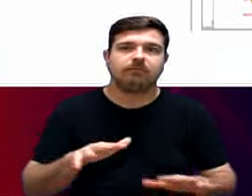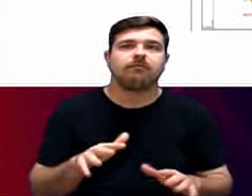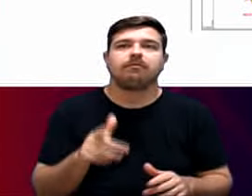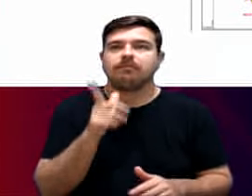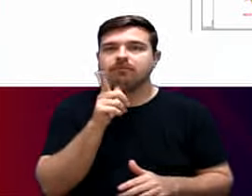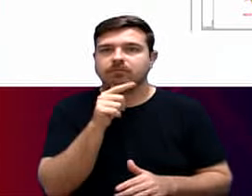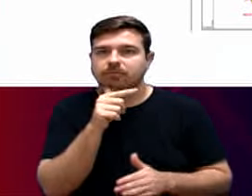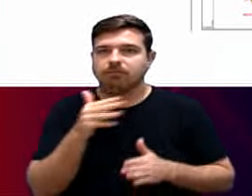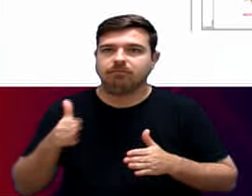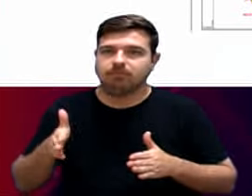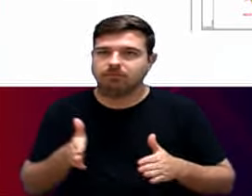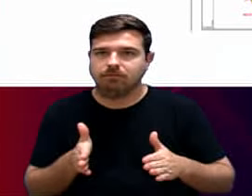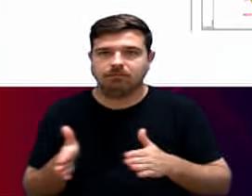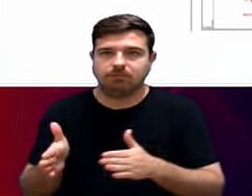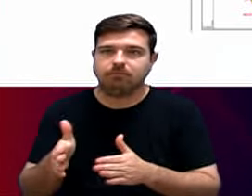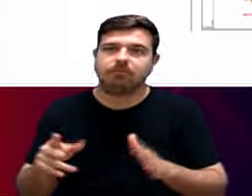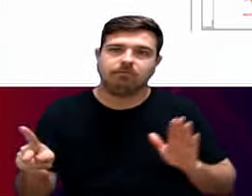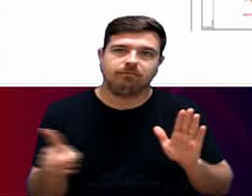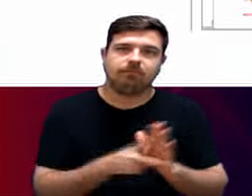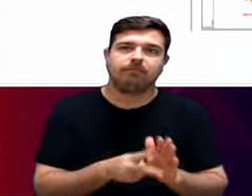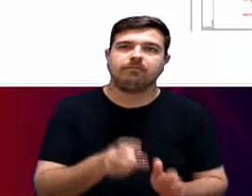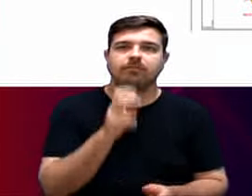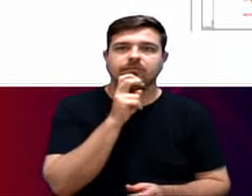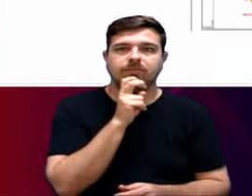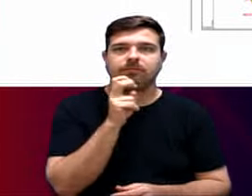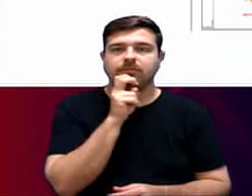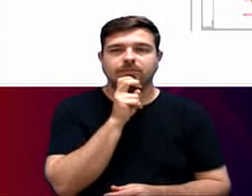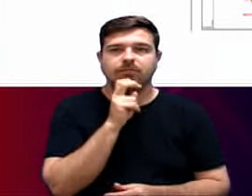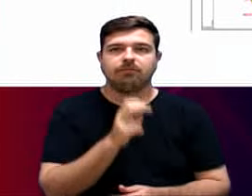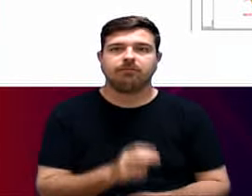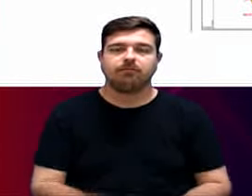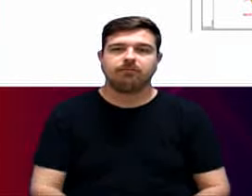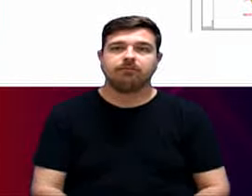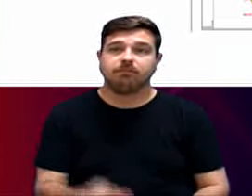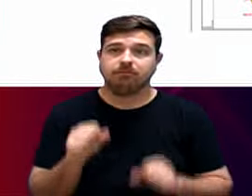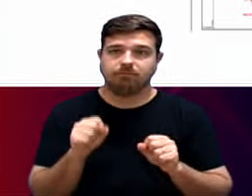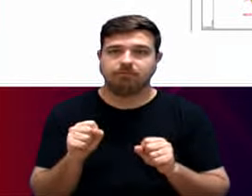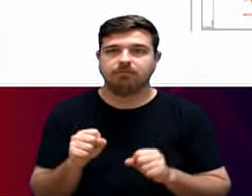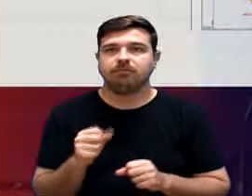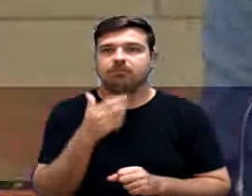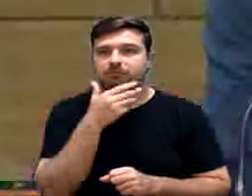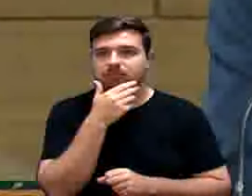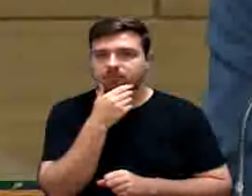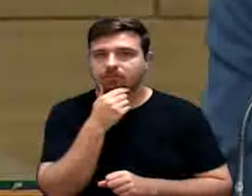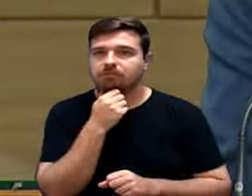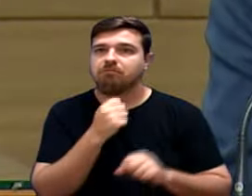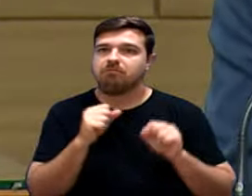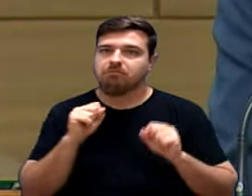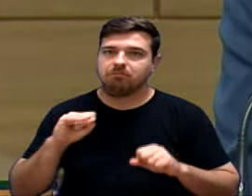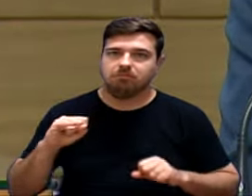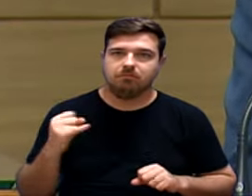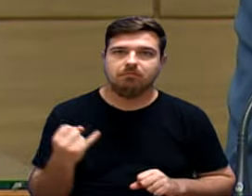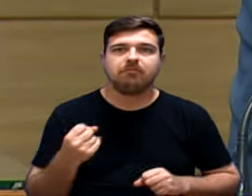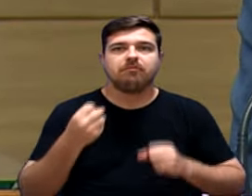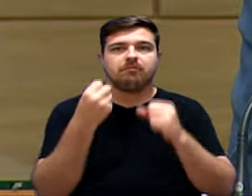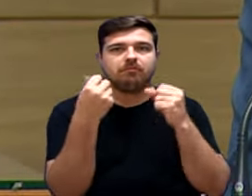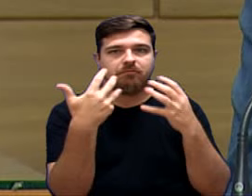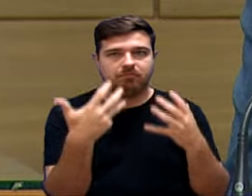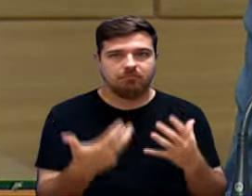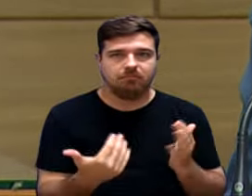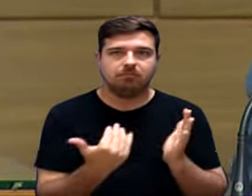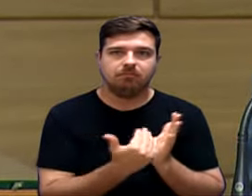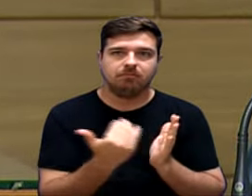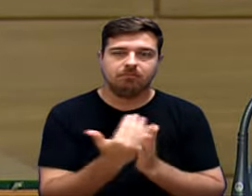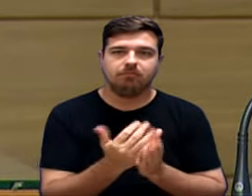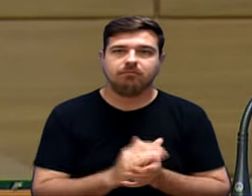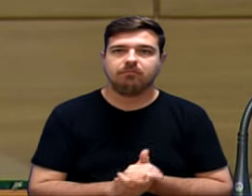d'água que cruzam o município pode o Jú vai aproveitar fazer um um comentário